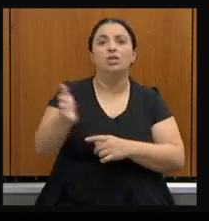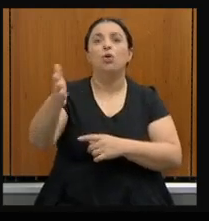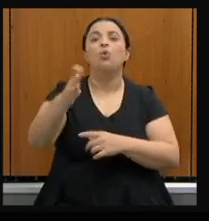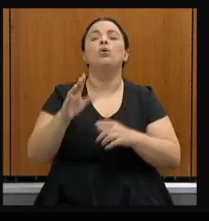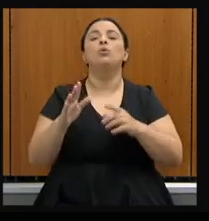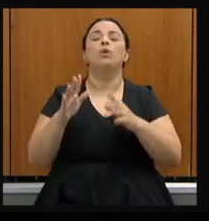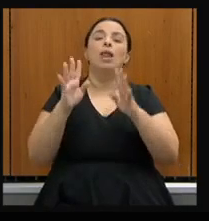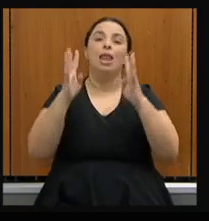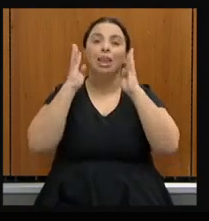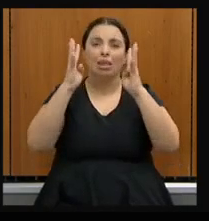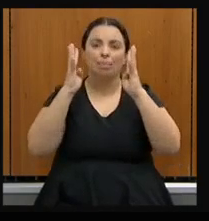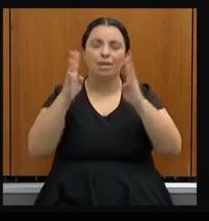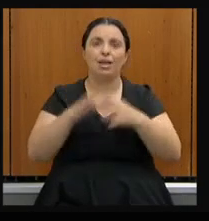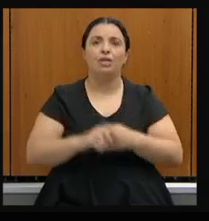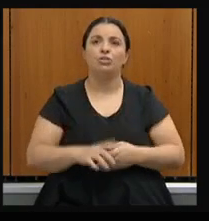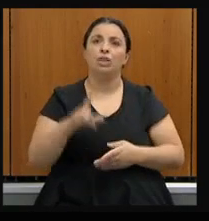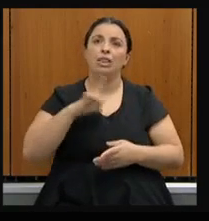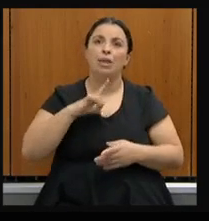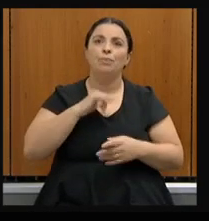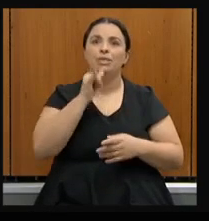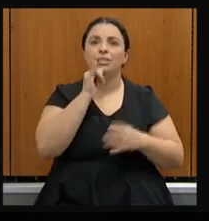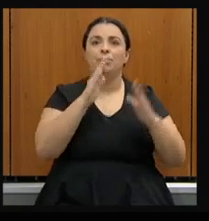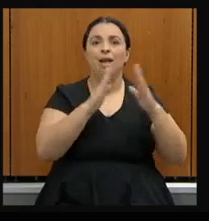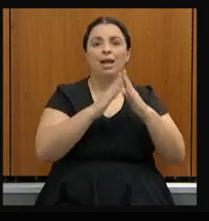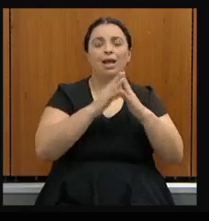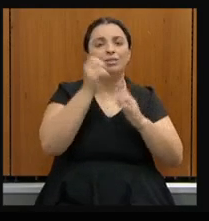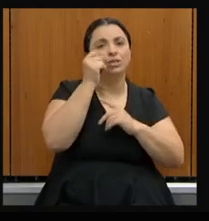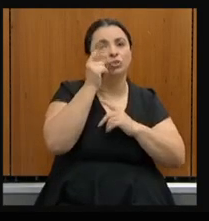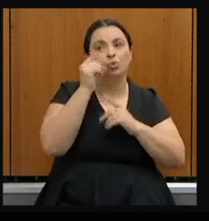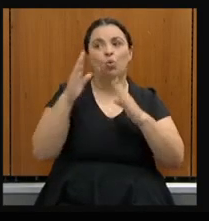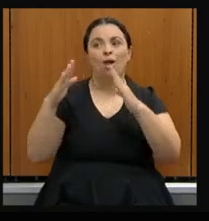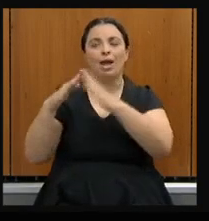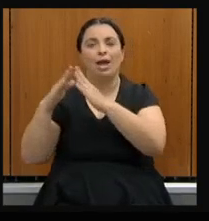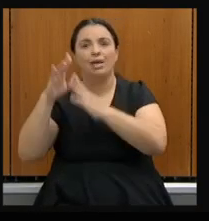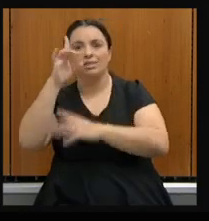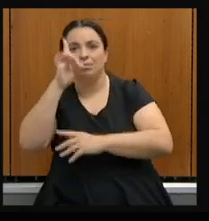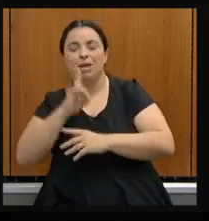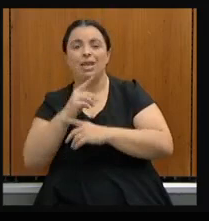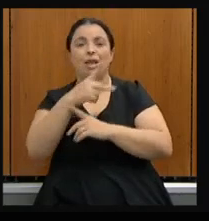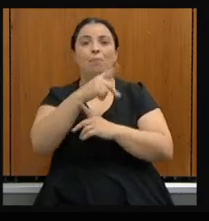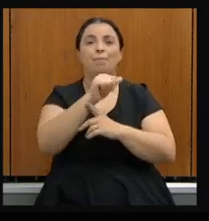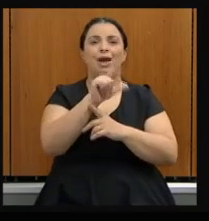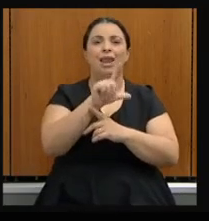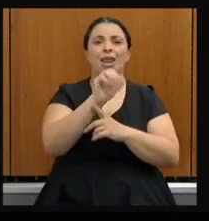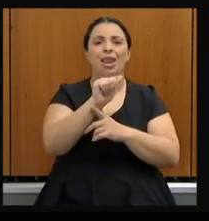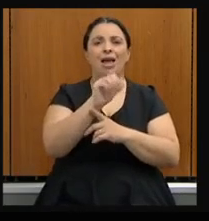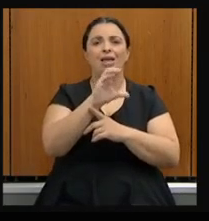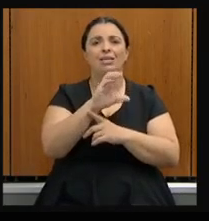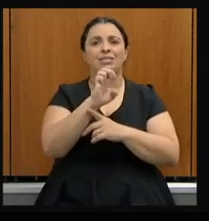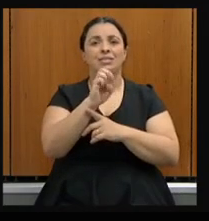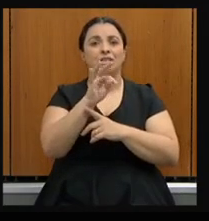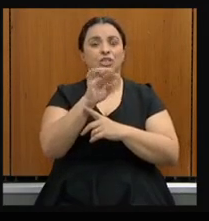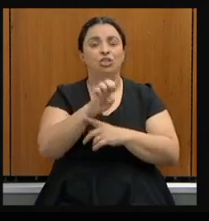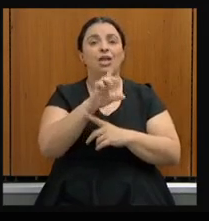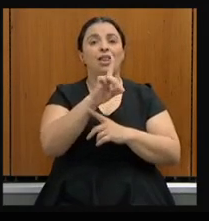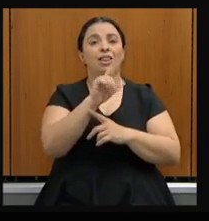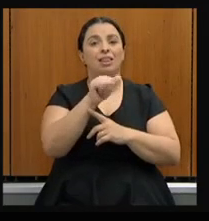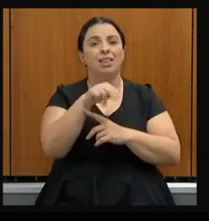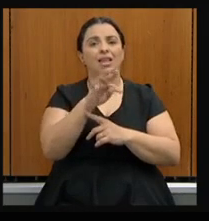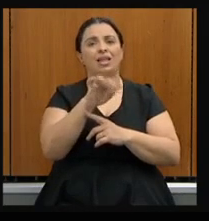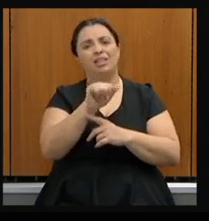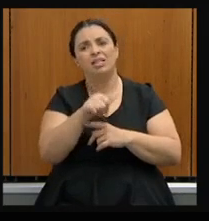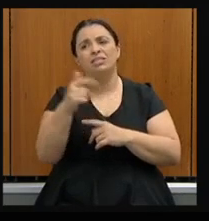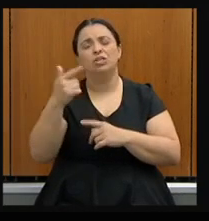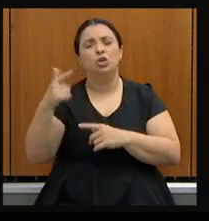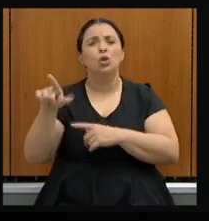Azul, a Casa Amarela, o Palacete Dantas, e o Solar Narbona, que eram os que tinham lá, que não estavam ocupados. Então, está